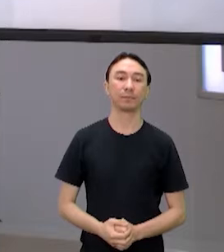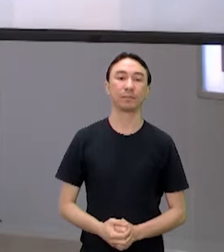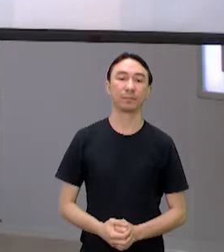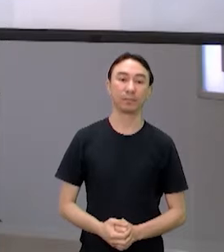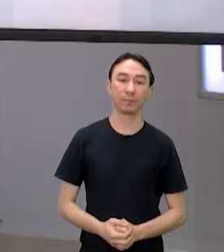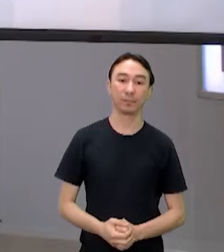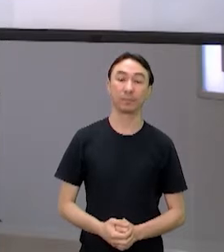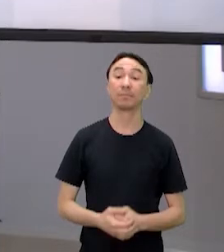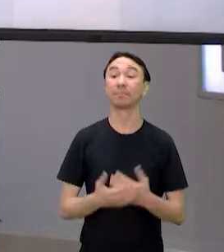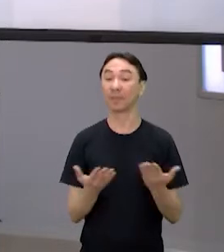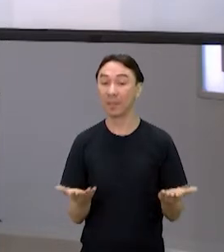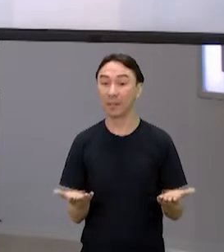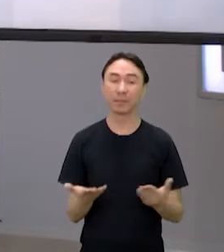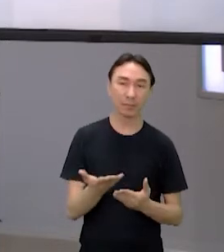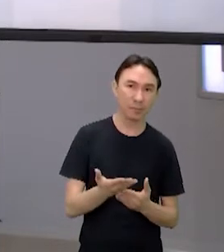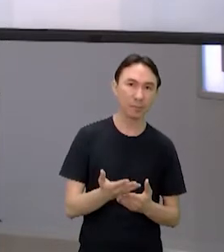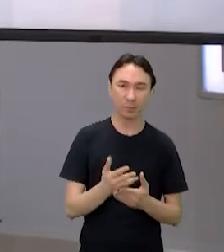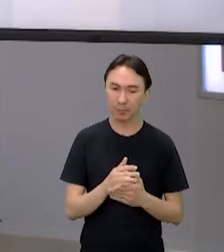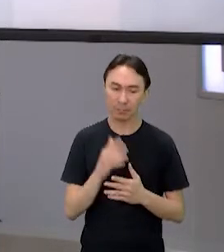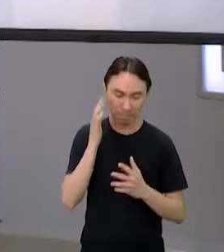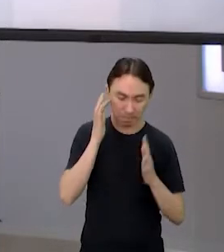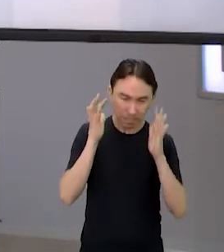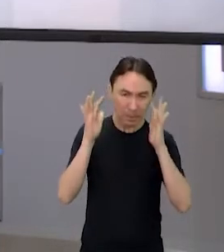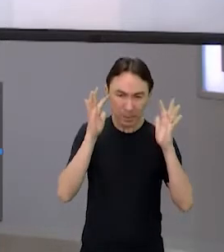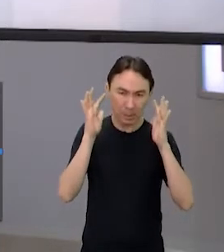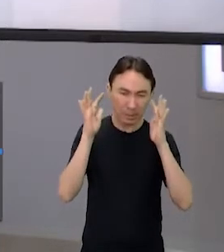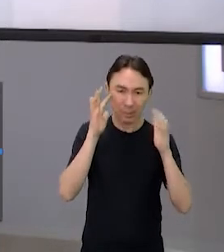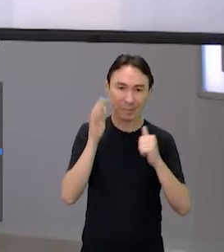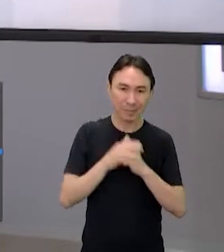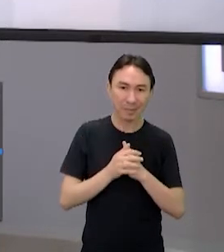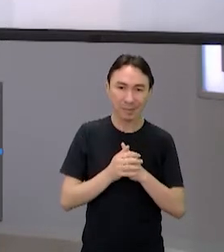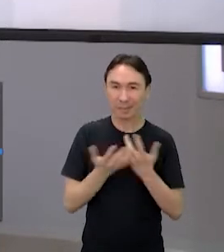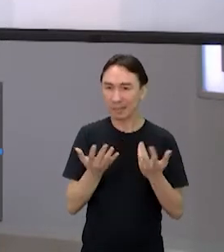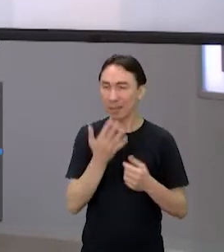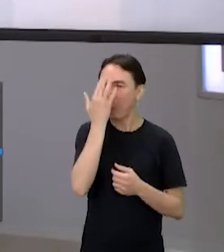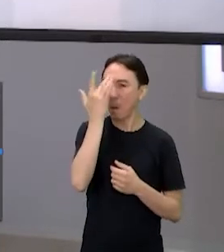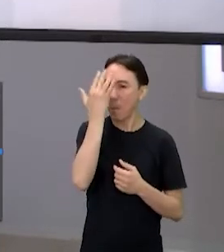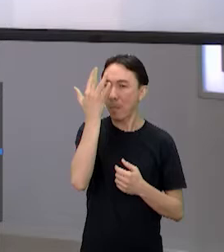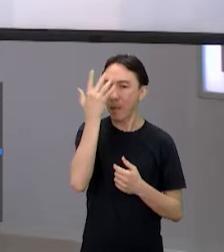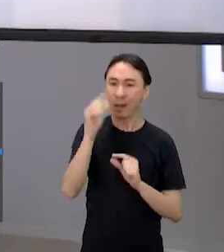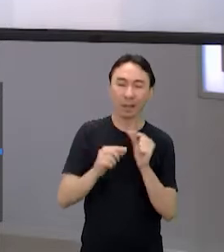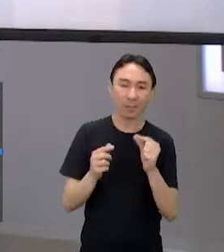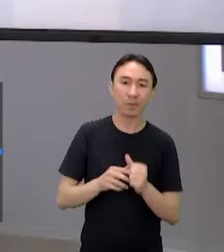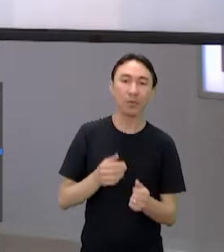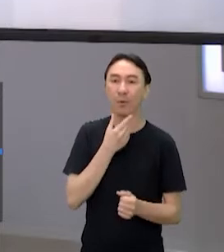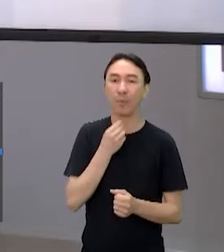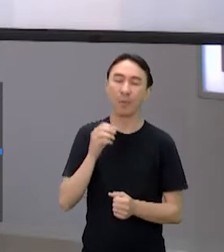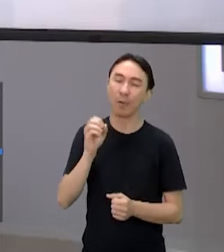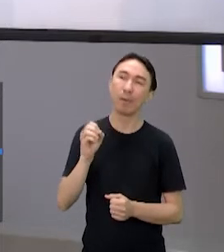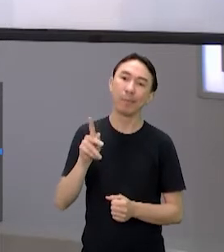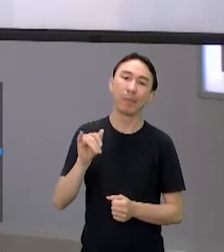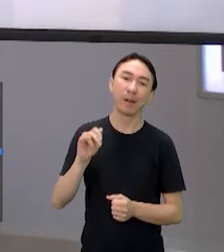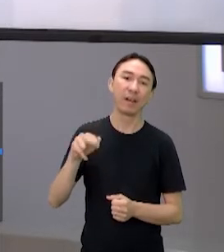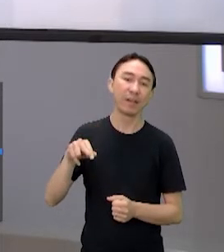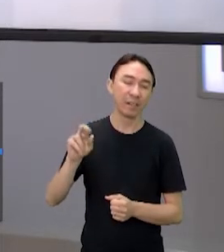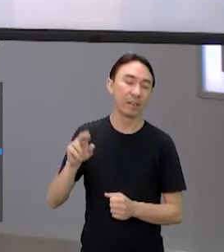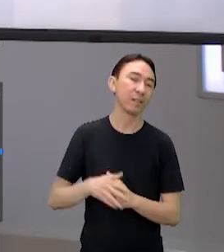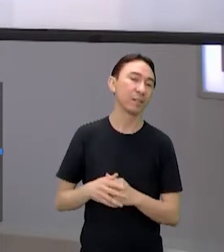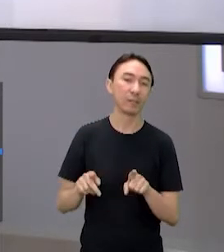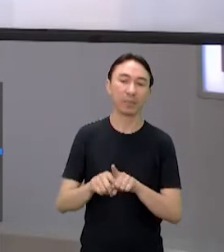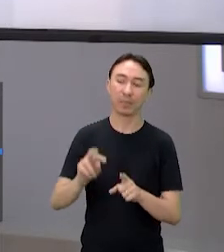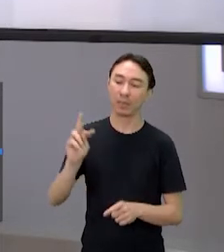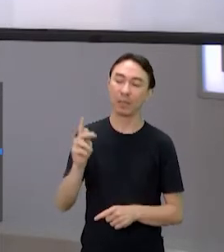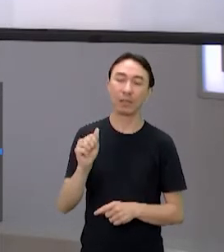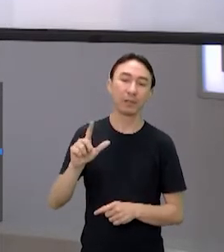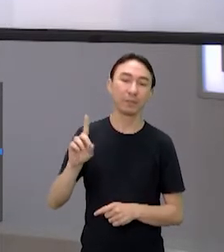Então, olha só, pessoal, e aí, vocês refletiram a respeito da hipótese de Oparin e Haldane? Então, vamos lá, né? Vamos falar, então, desses